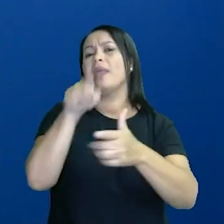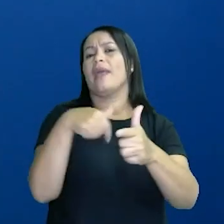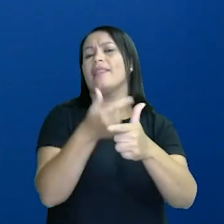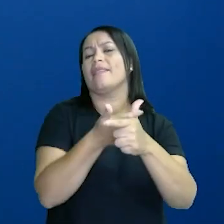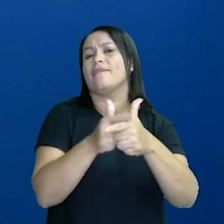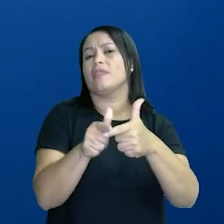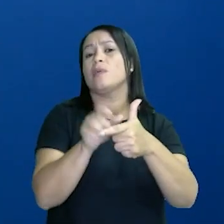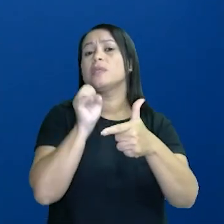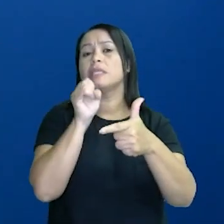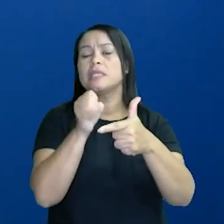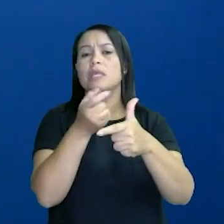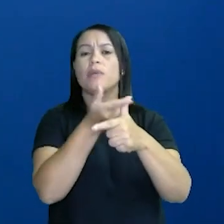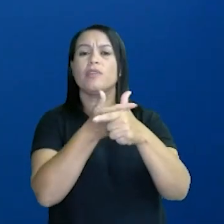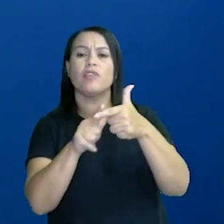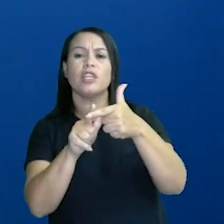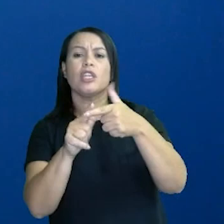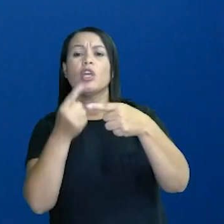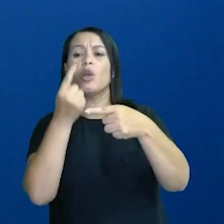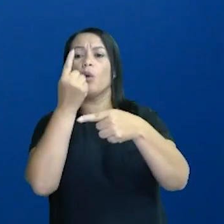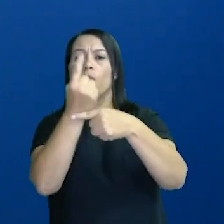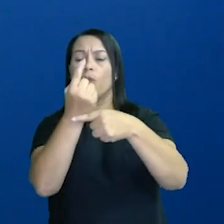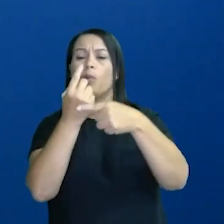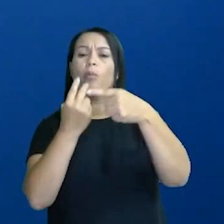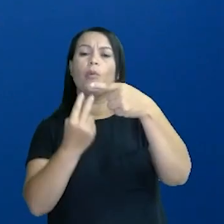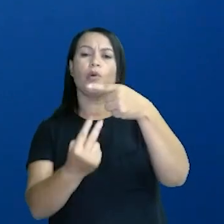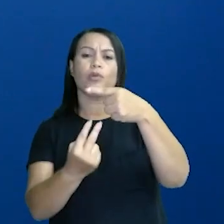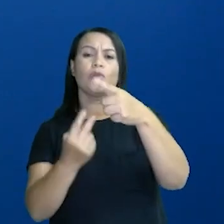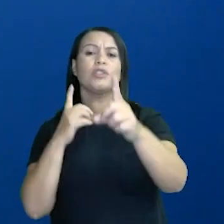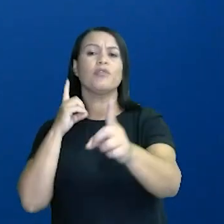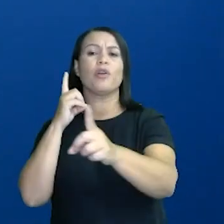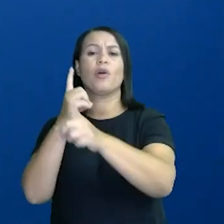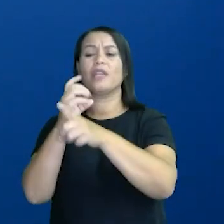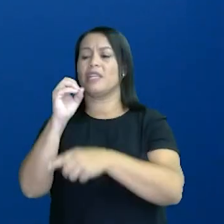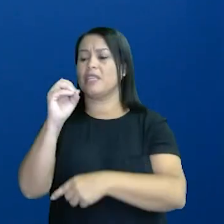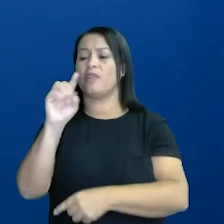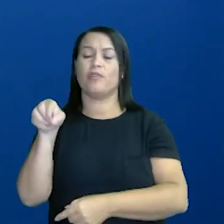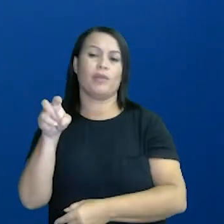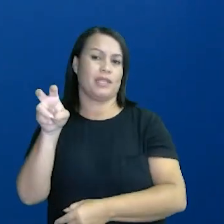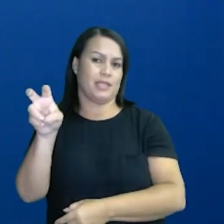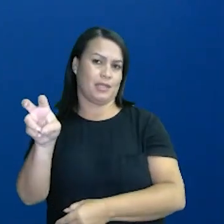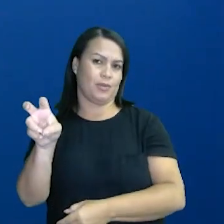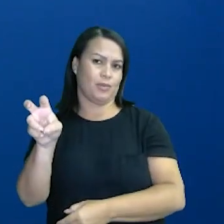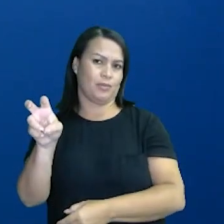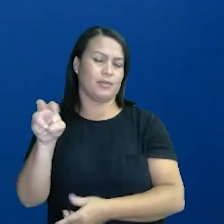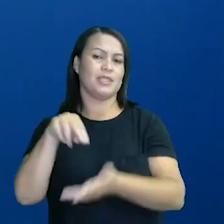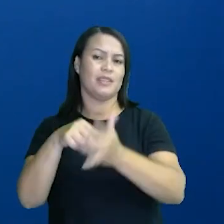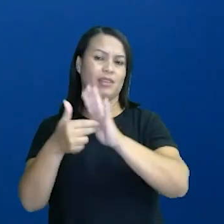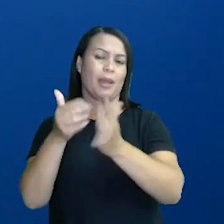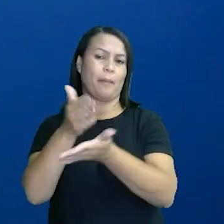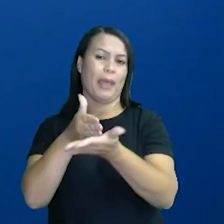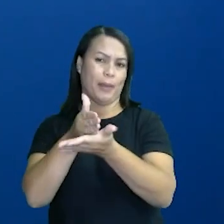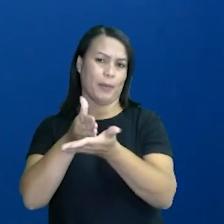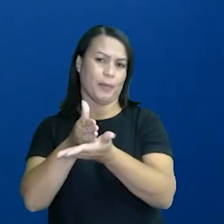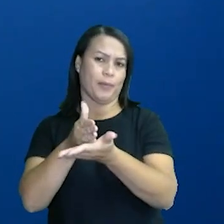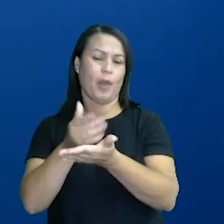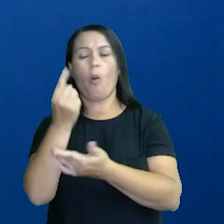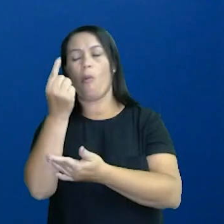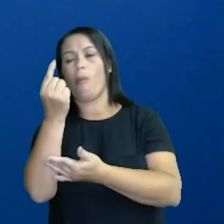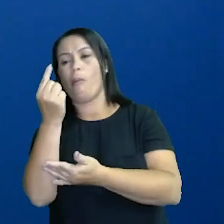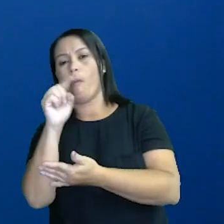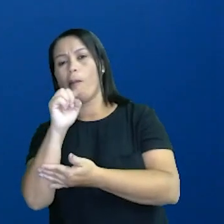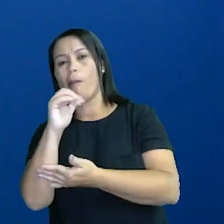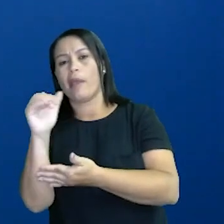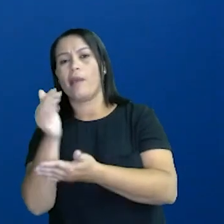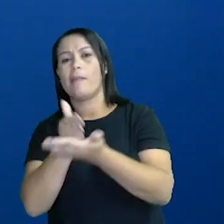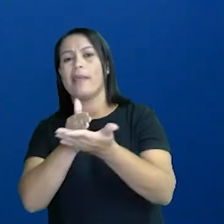se eu dividir 1 dividido por 2, eu vou encontrar 0,5, ou seja, eu vou encontrar o meio, ok? O meio, a